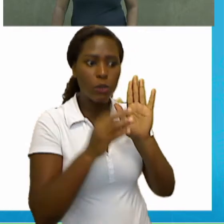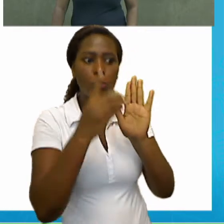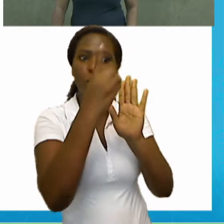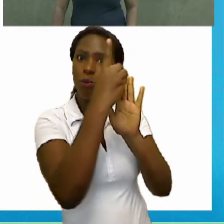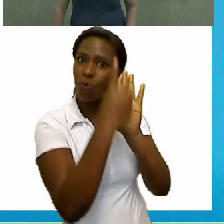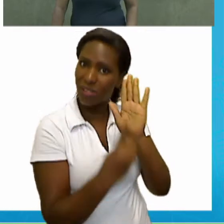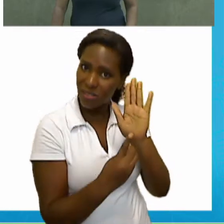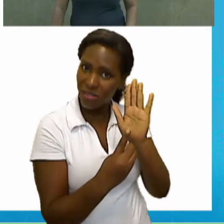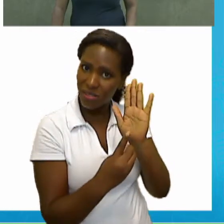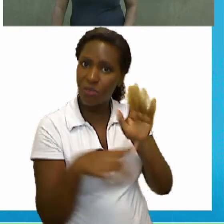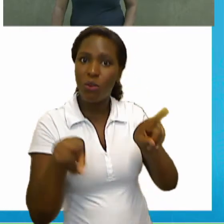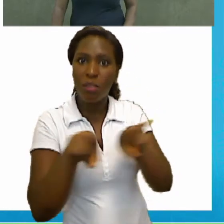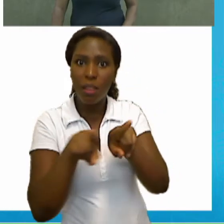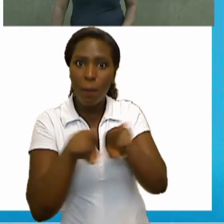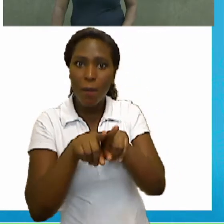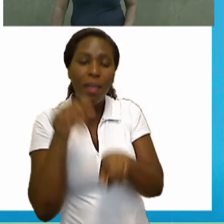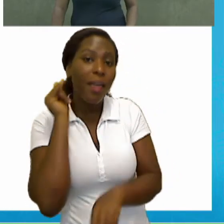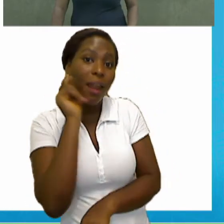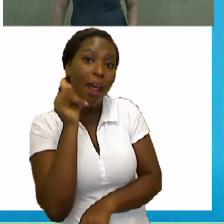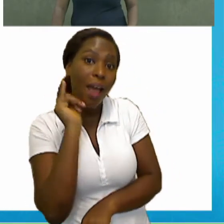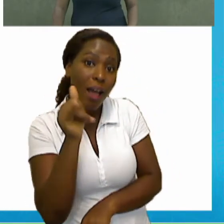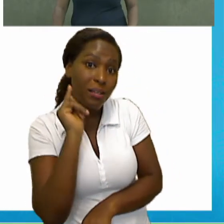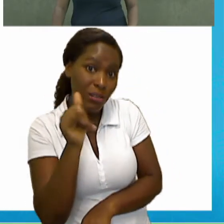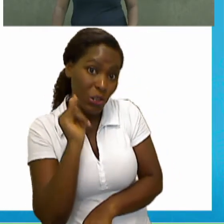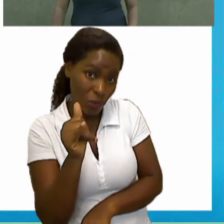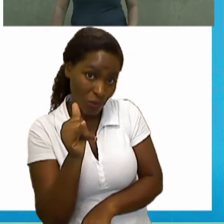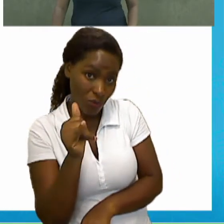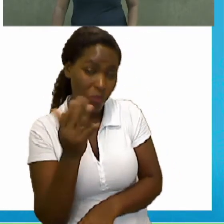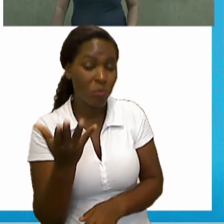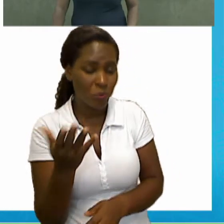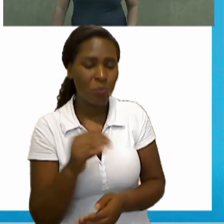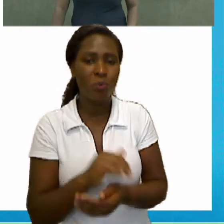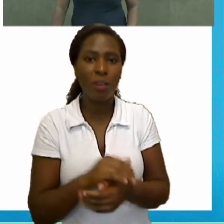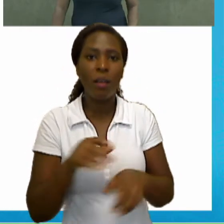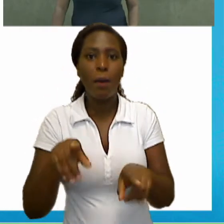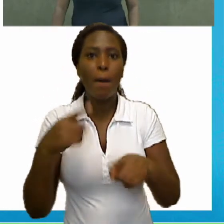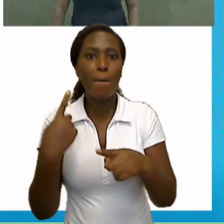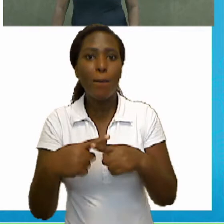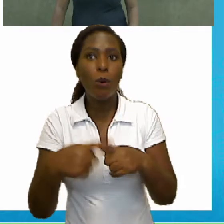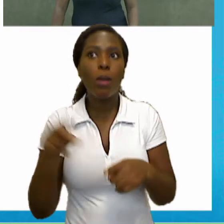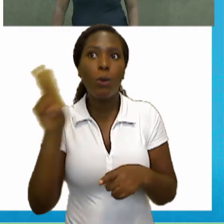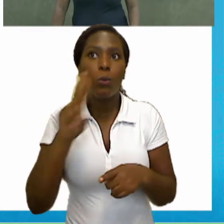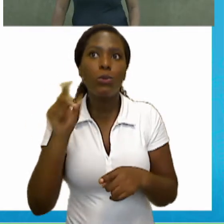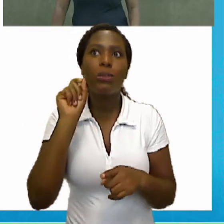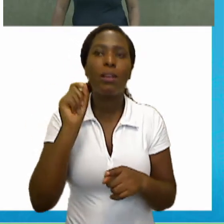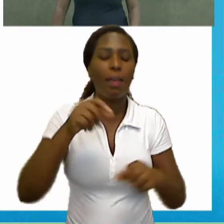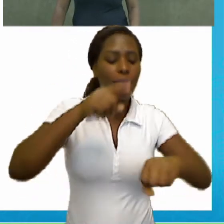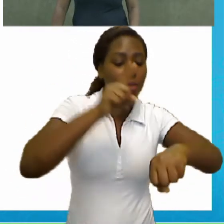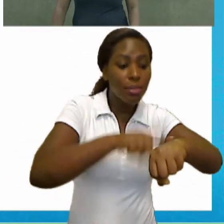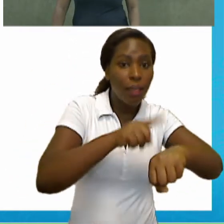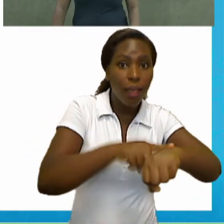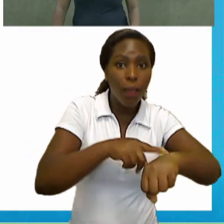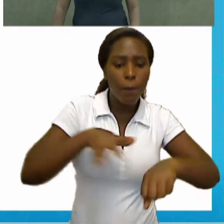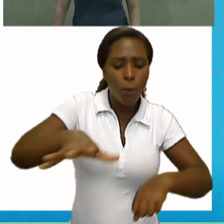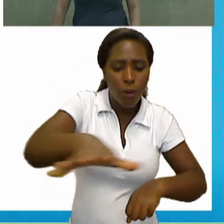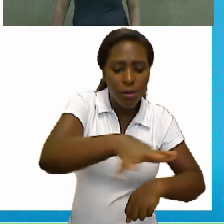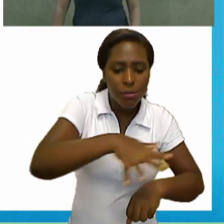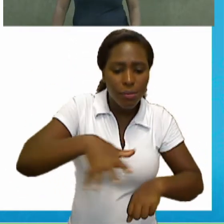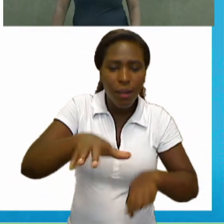inclui tempo, espaço e personagens. Por fim, a reportagem é também um